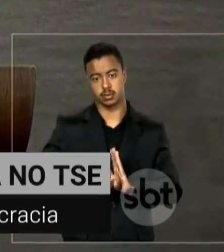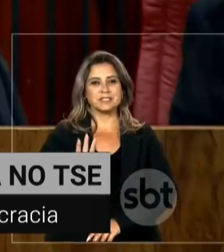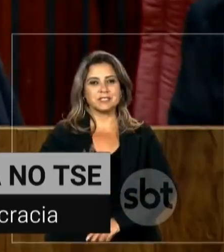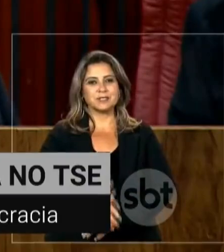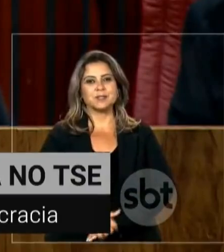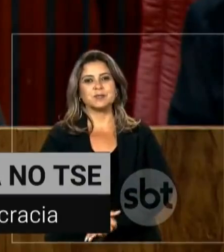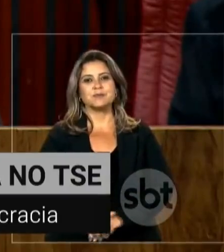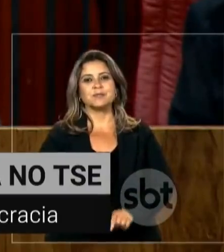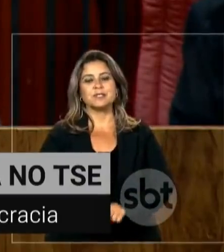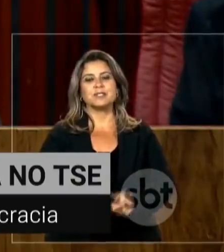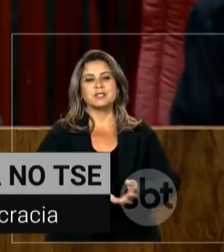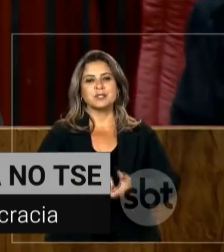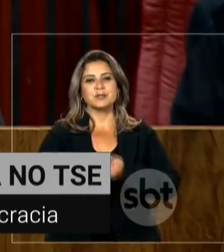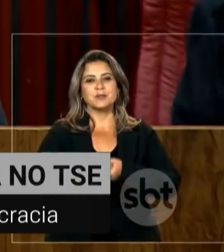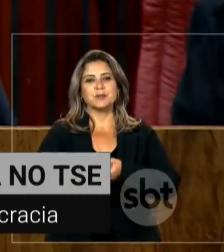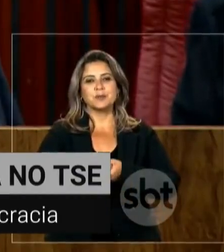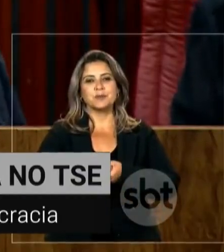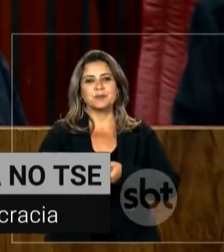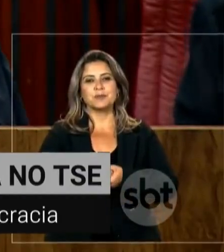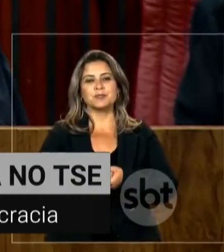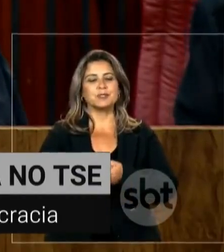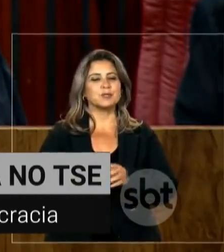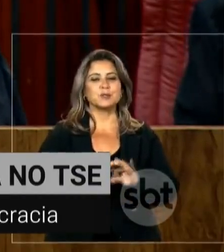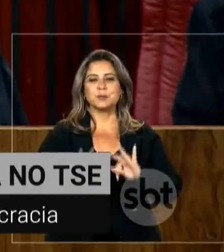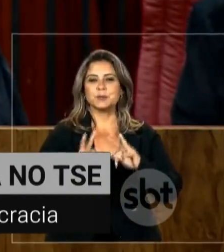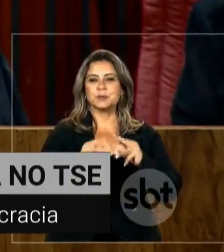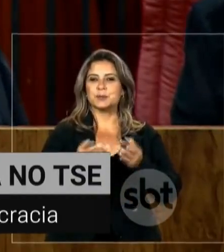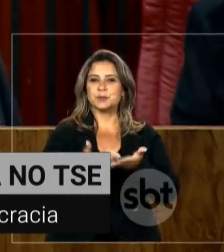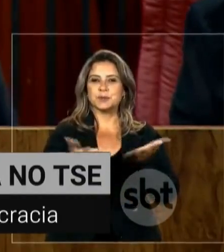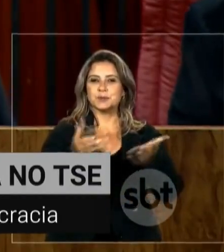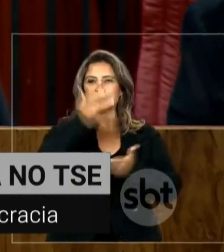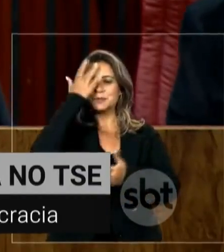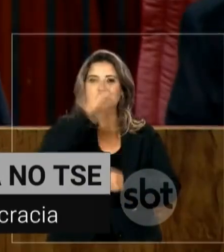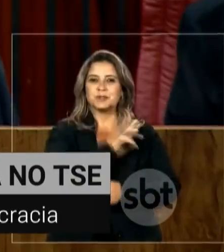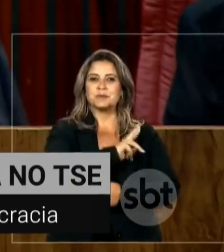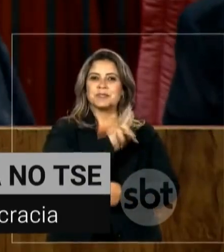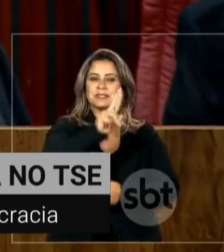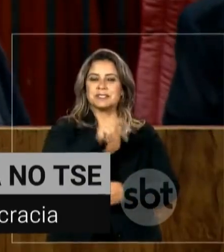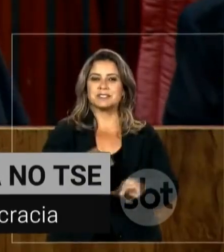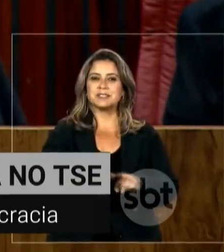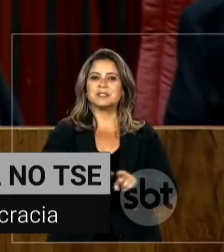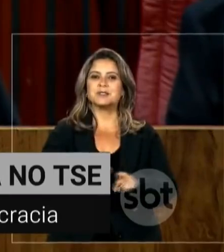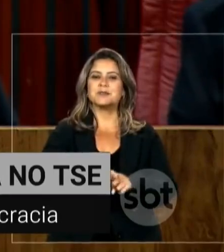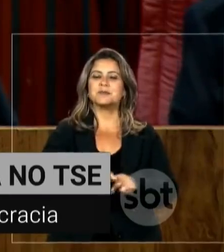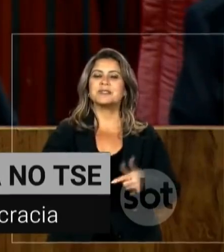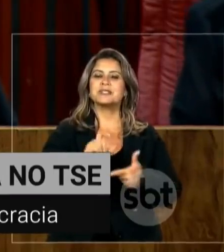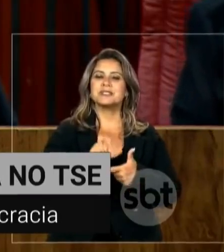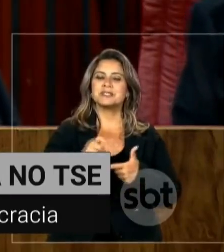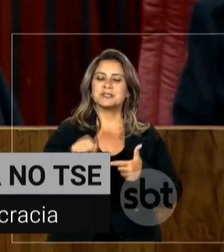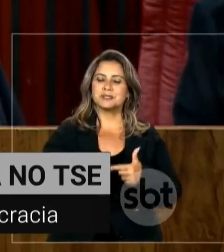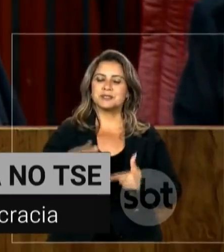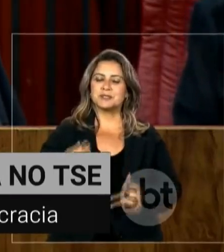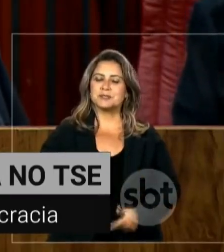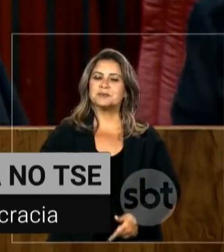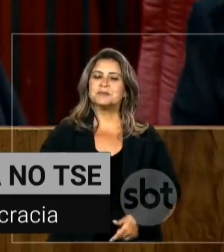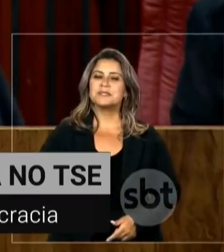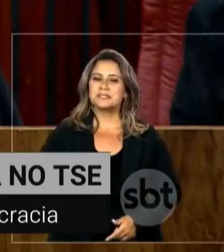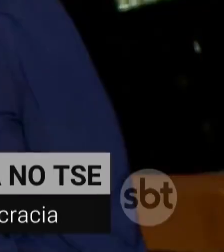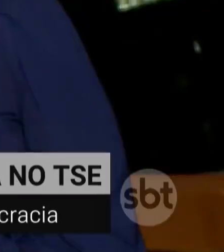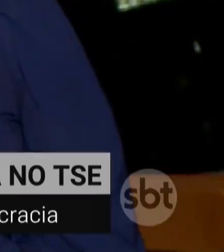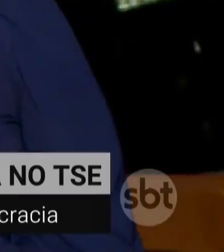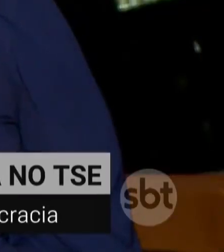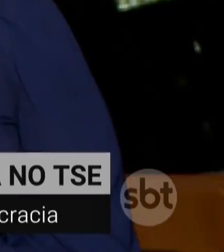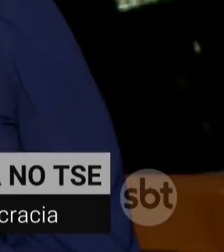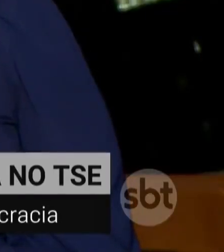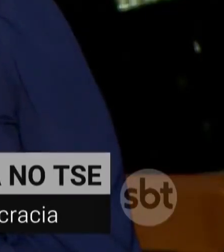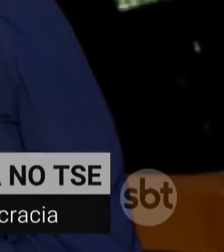foi o presidente do TSE, o ministro Alexandre de Moraes. Ele disse que o Rodrigo Pacheco é um grande defensor do Estado Democrático de Direito.